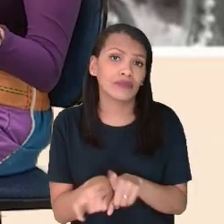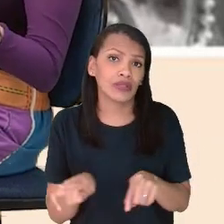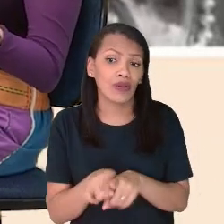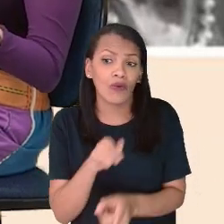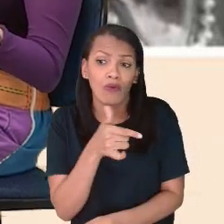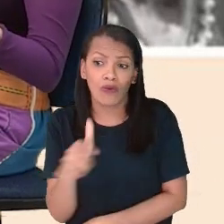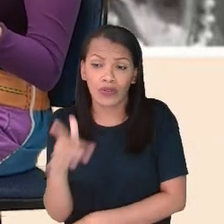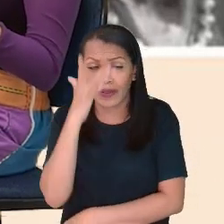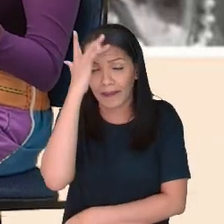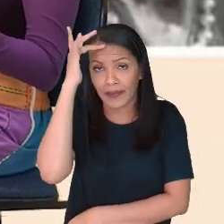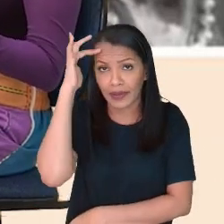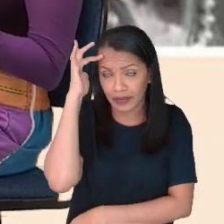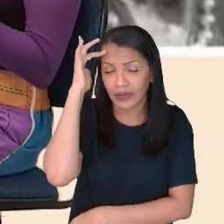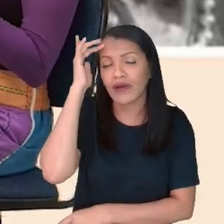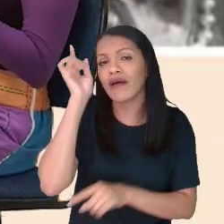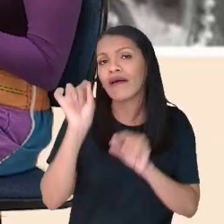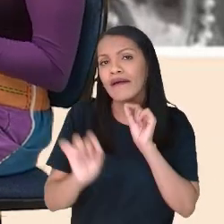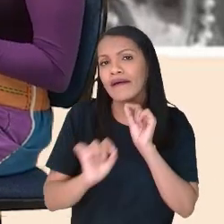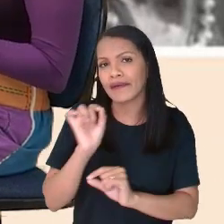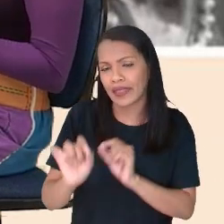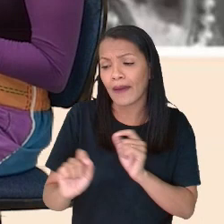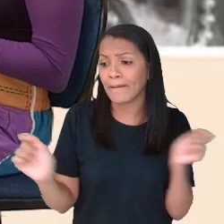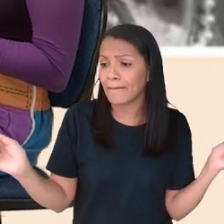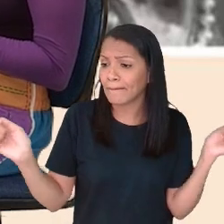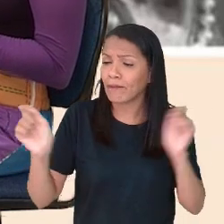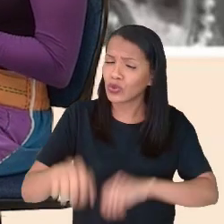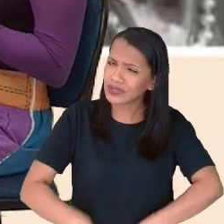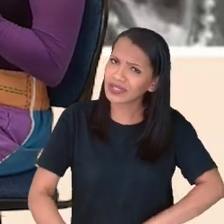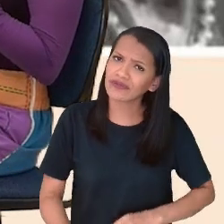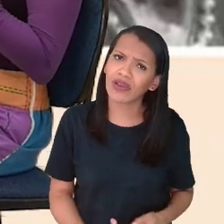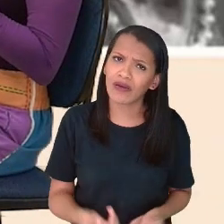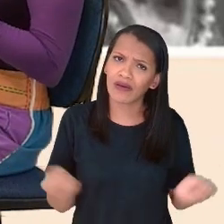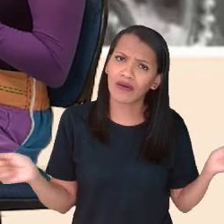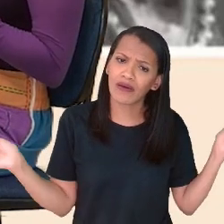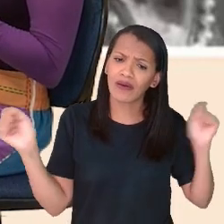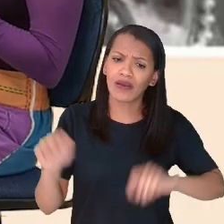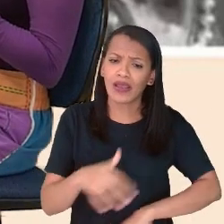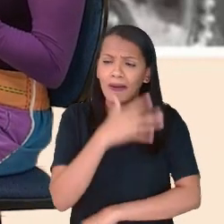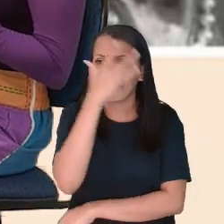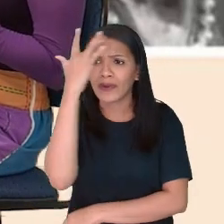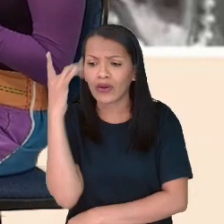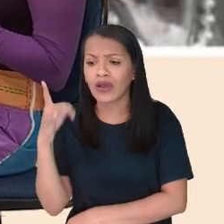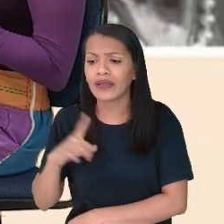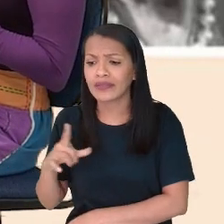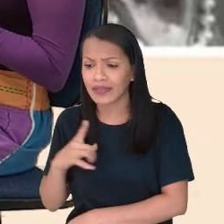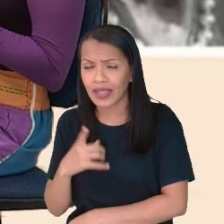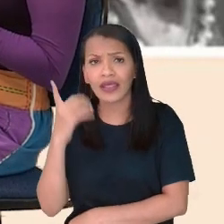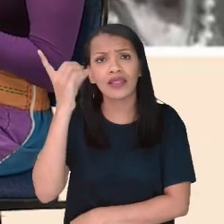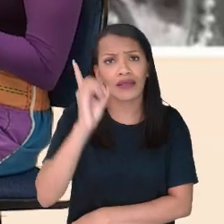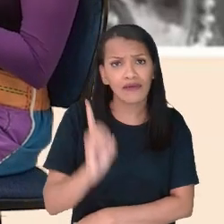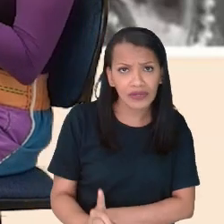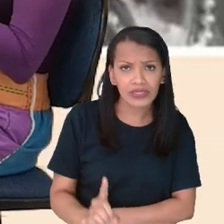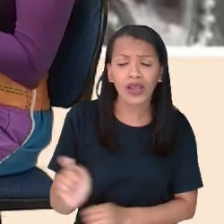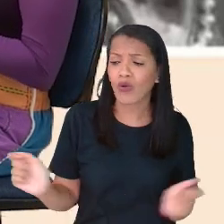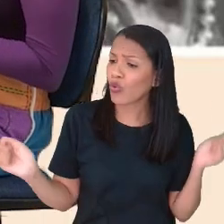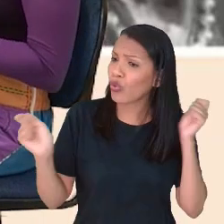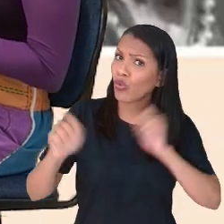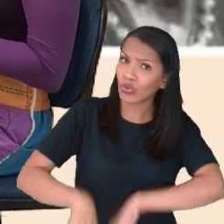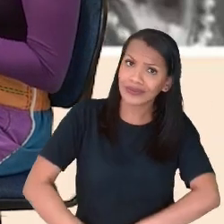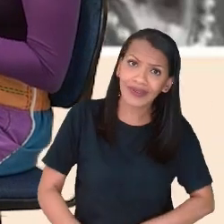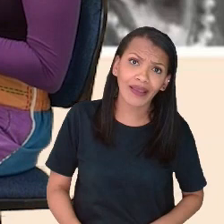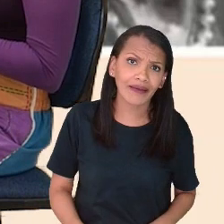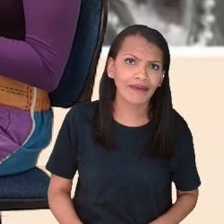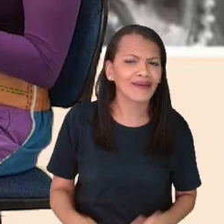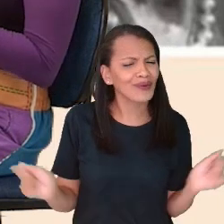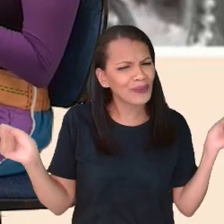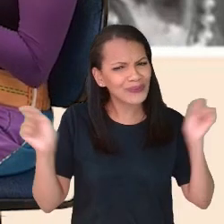outra pessoa, Sim. né, que é possível, né, que as pessoas que têm deficiência são